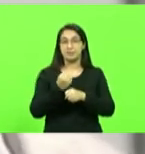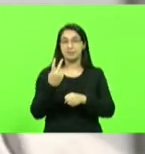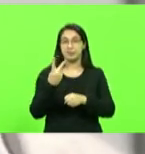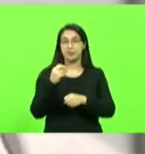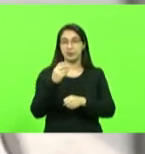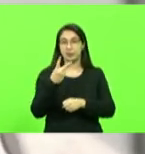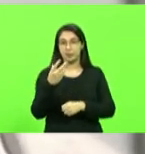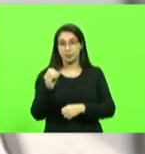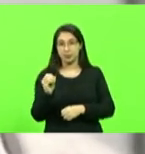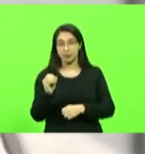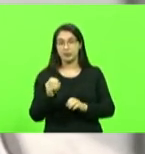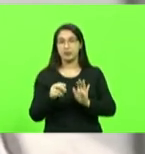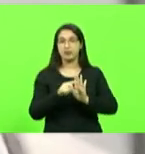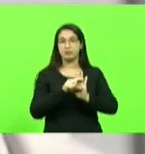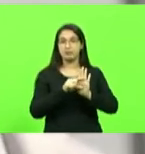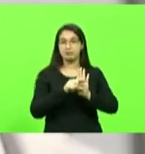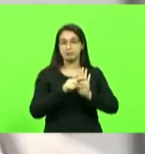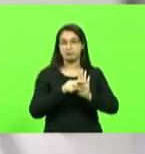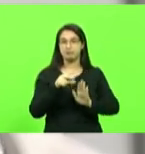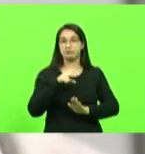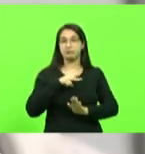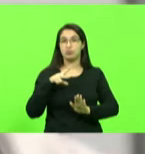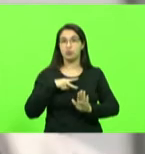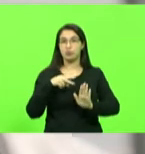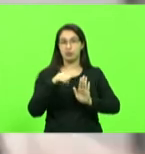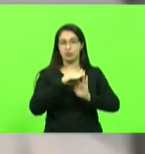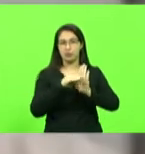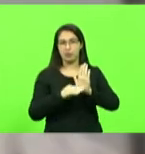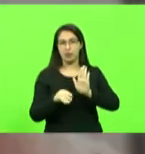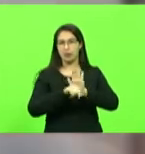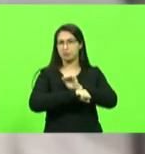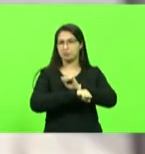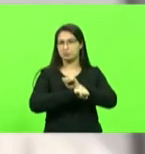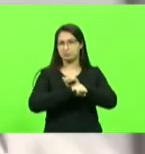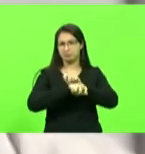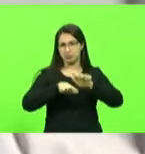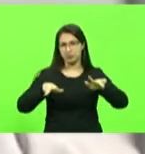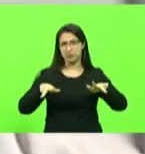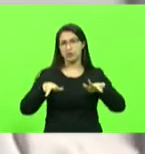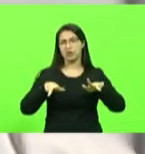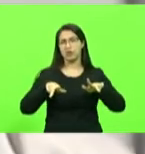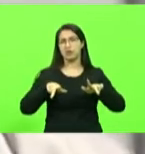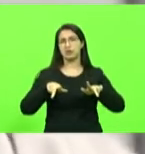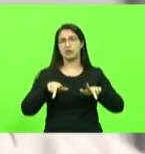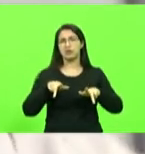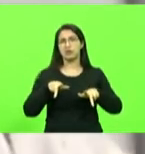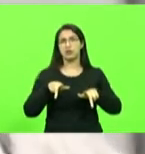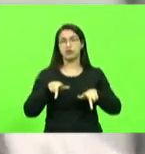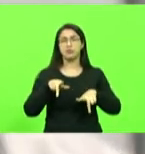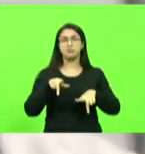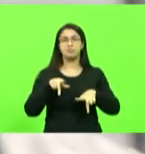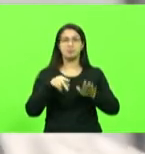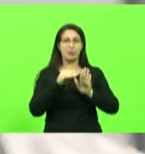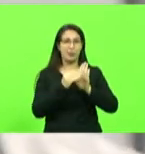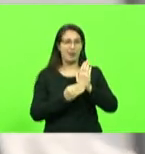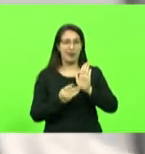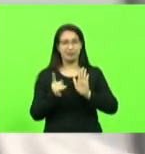nota pública, onde fez várias recomendações que eu não vou citar aqui, senão vai passar o meu tempo,